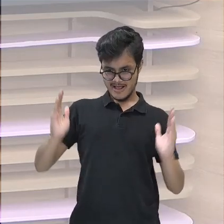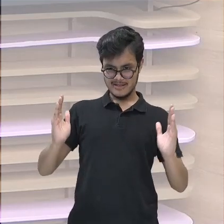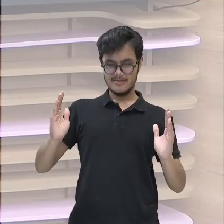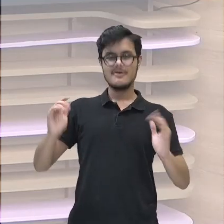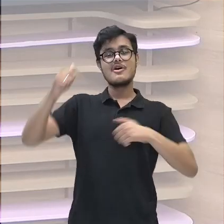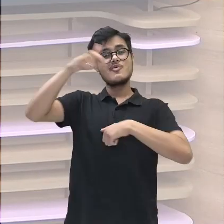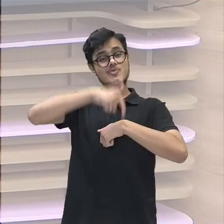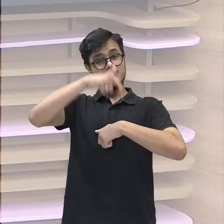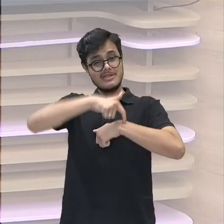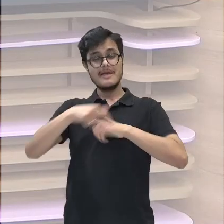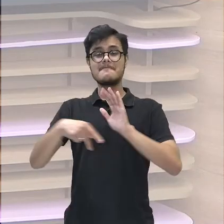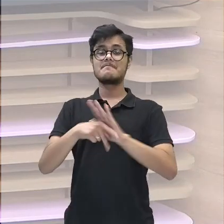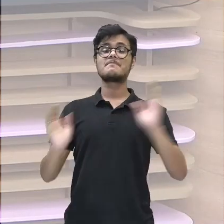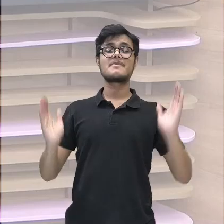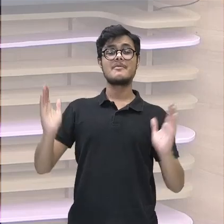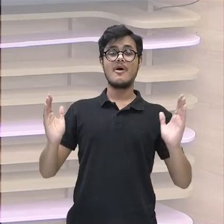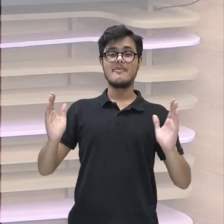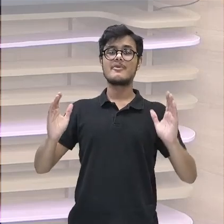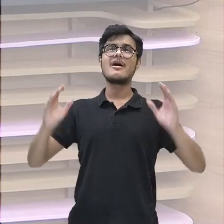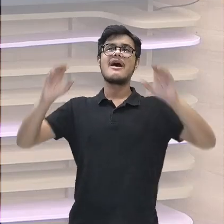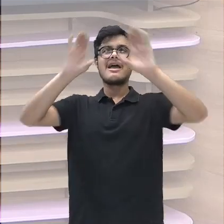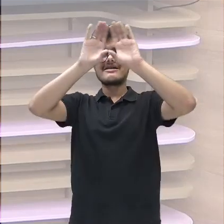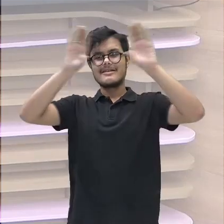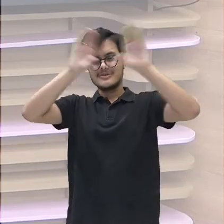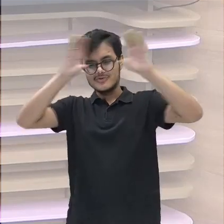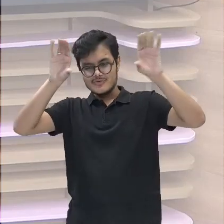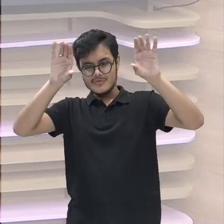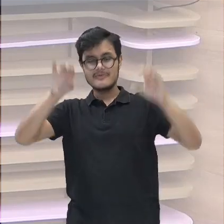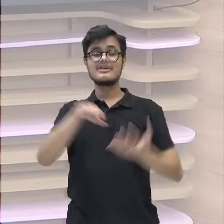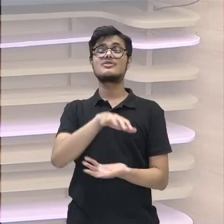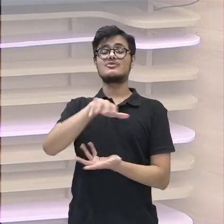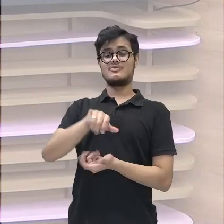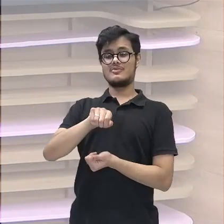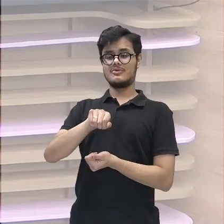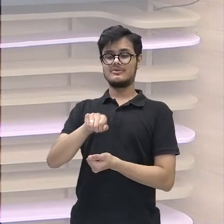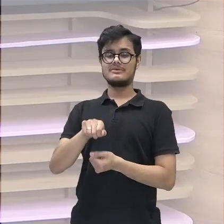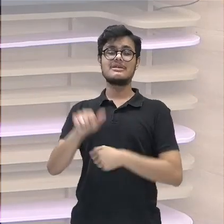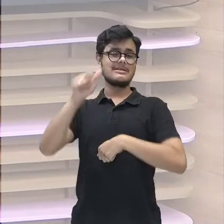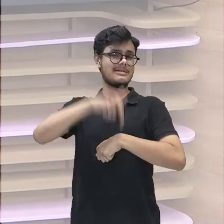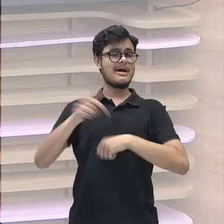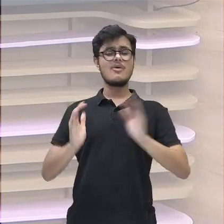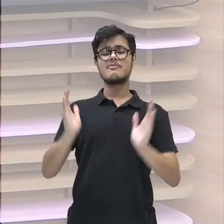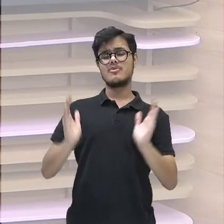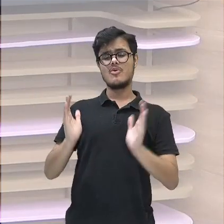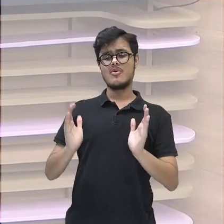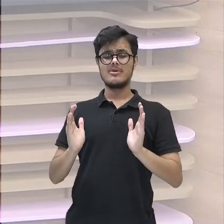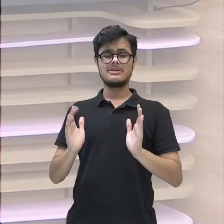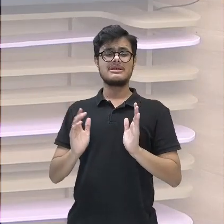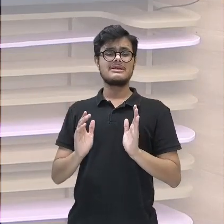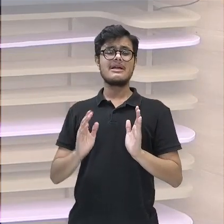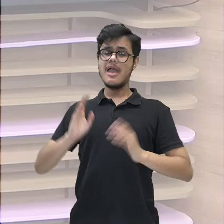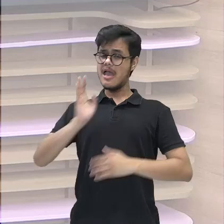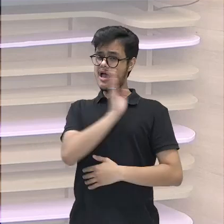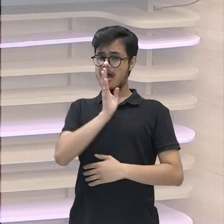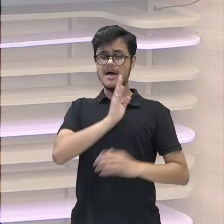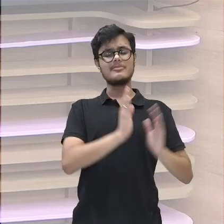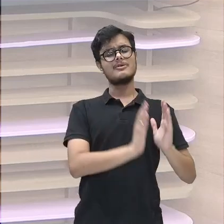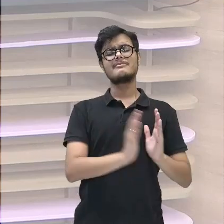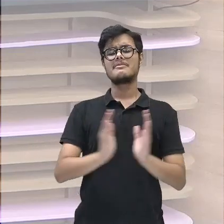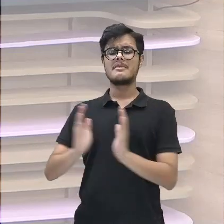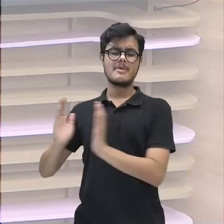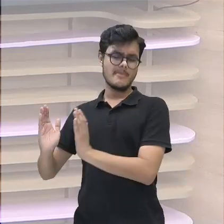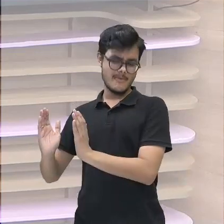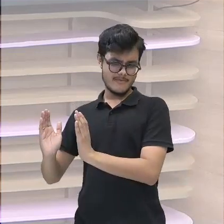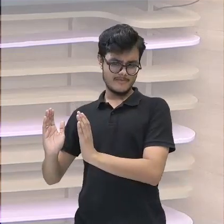que o tempo atmosférico é o estado momentâneo, que está relacionado aos momentos, né?